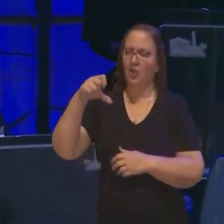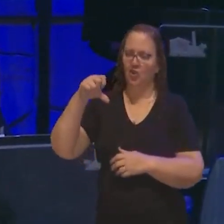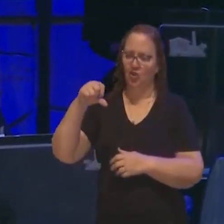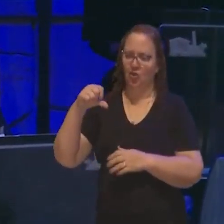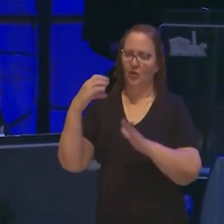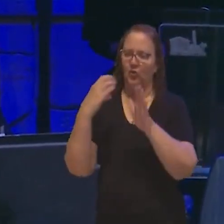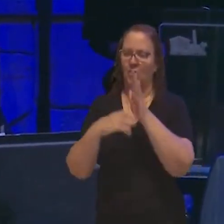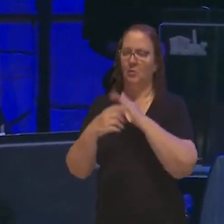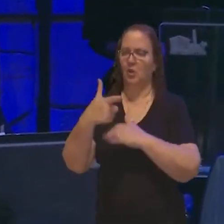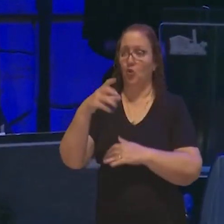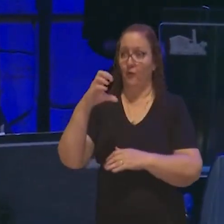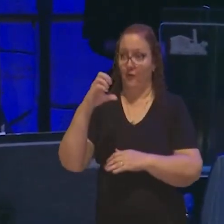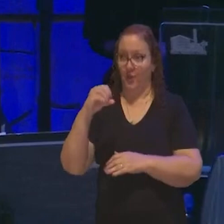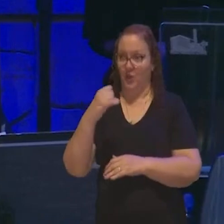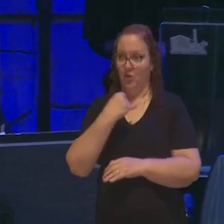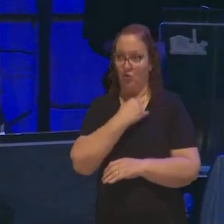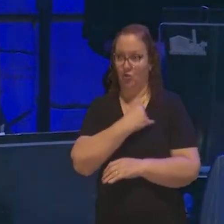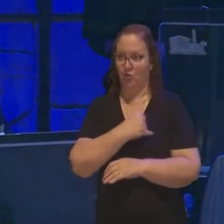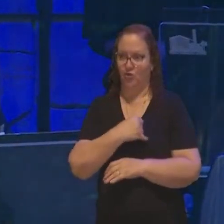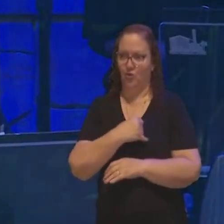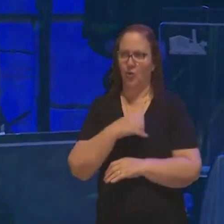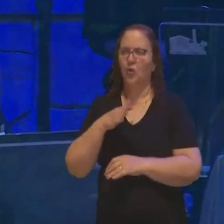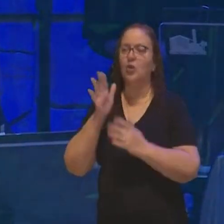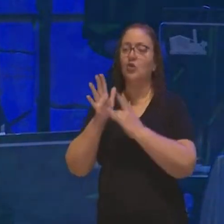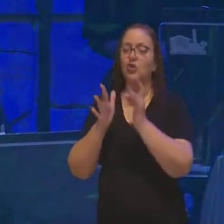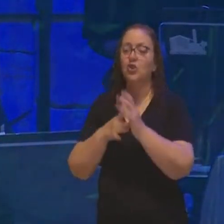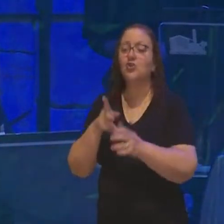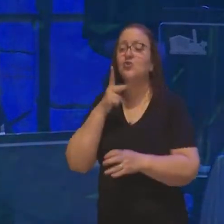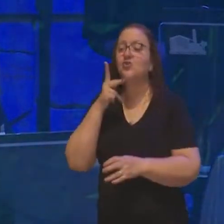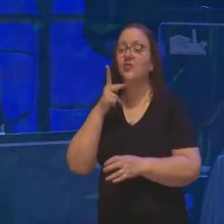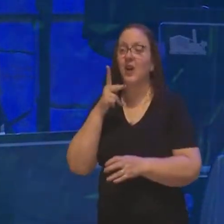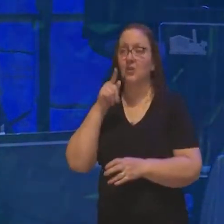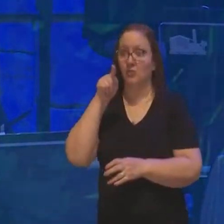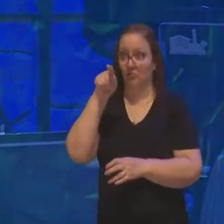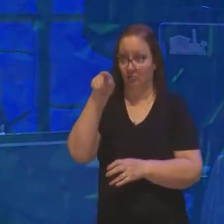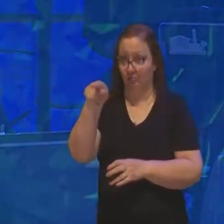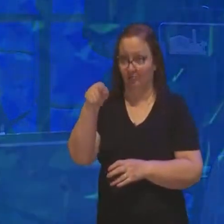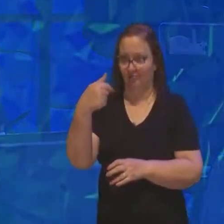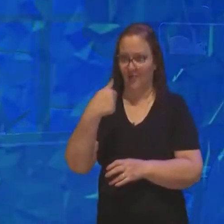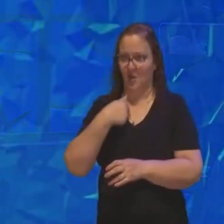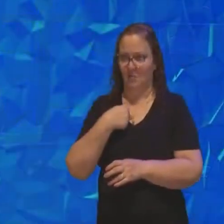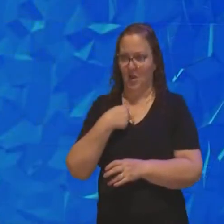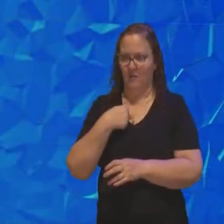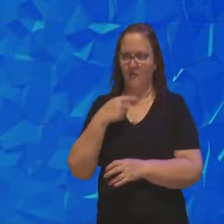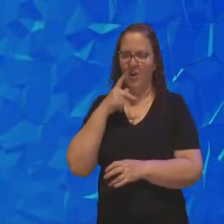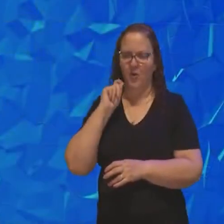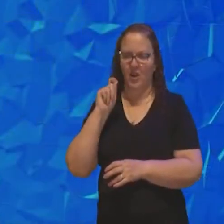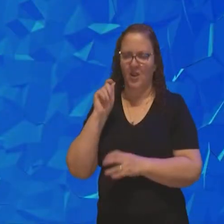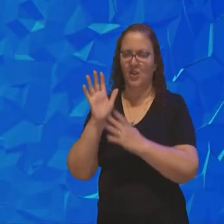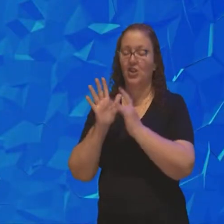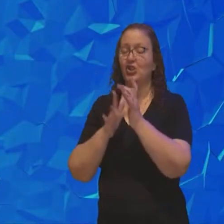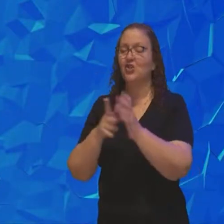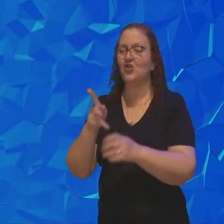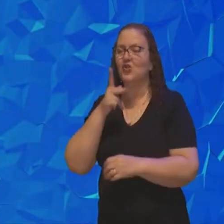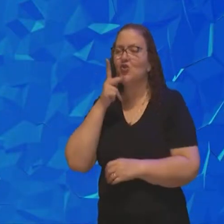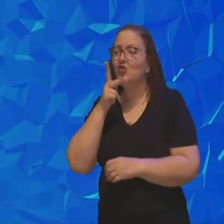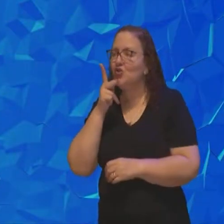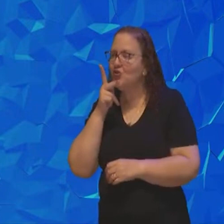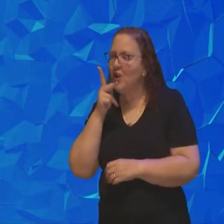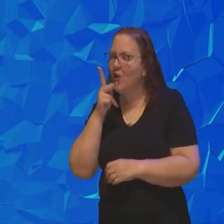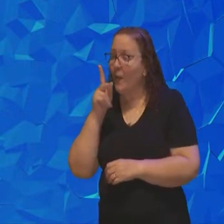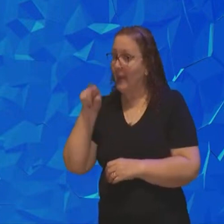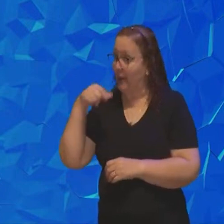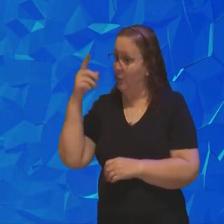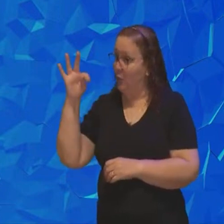quando Jesus fala a meu e ao teu respeito. Olha o que diz o verso 29. Disse-lhe Jesus depois desta confissão